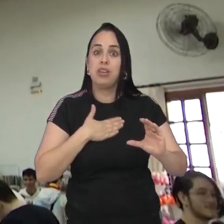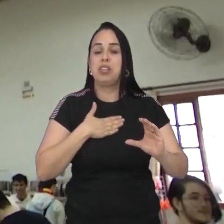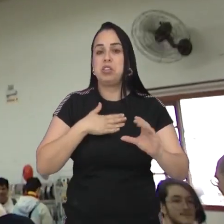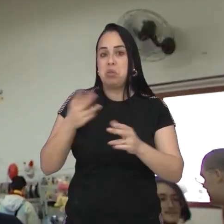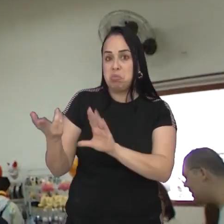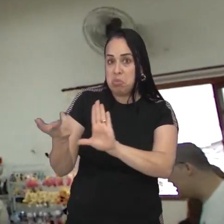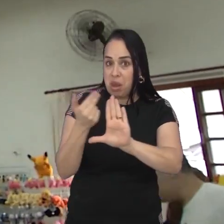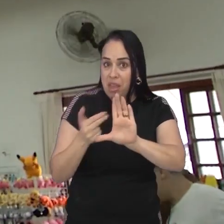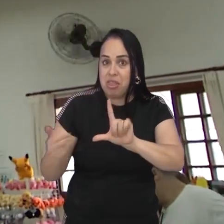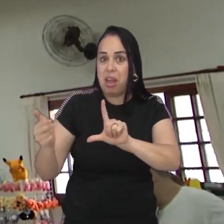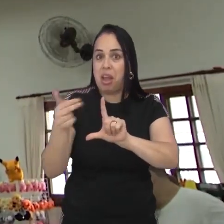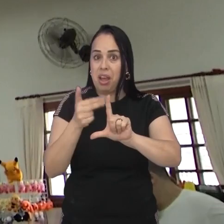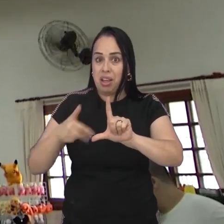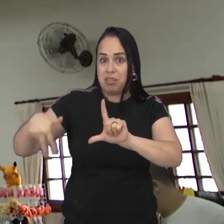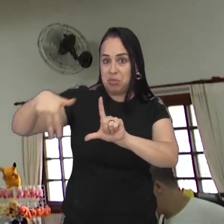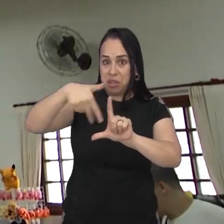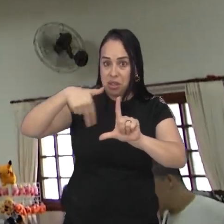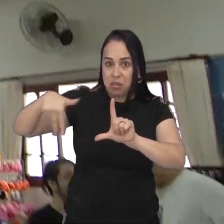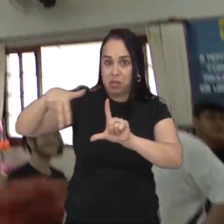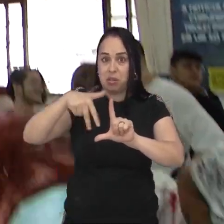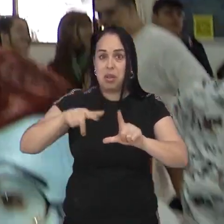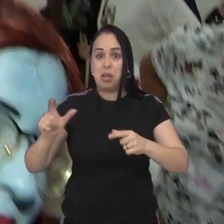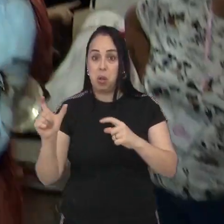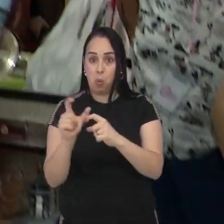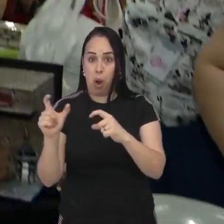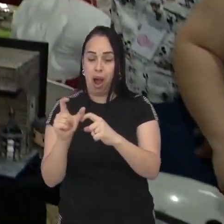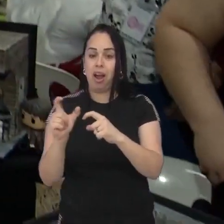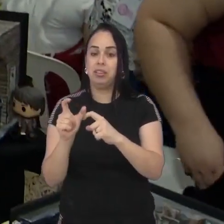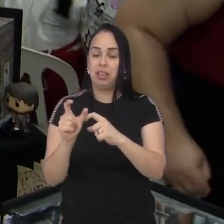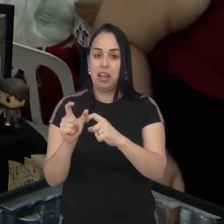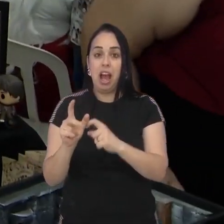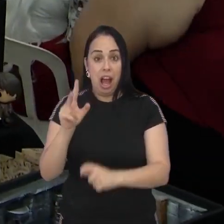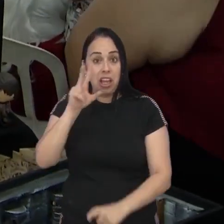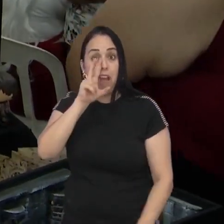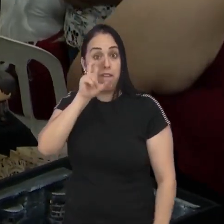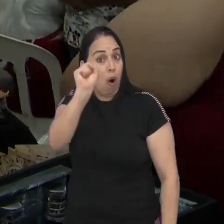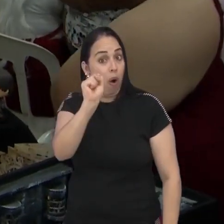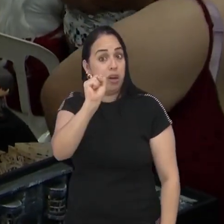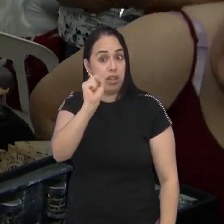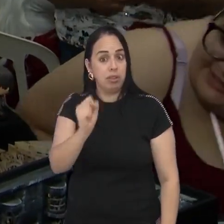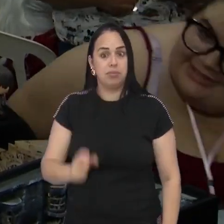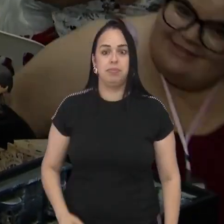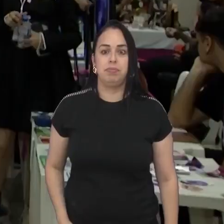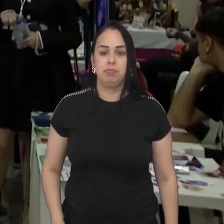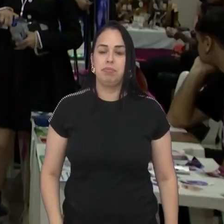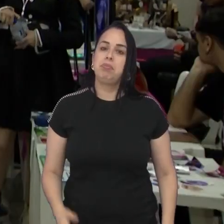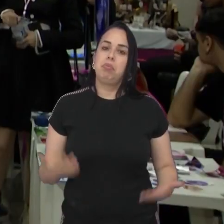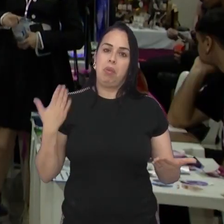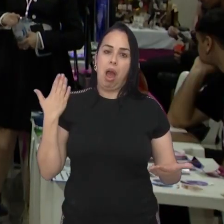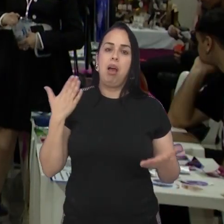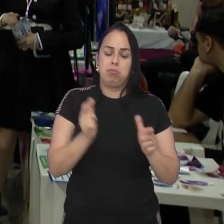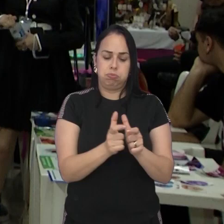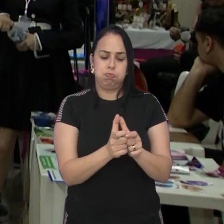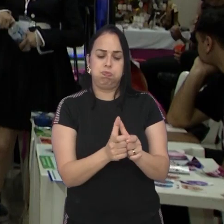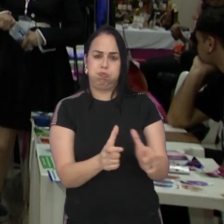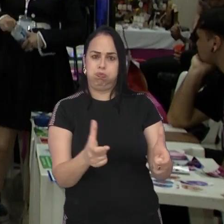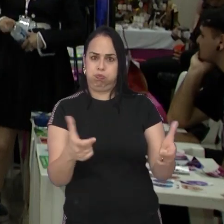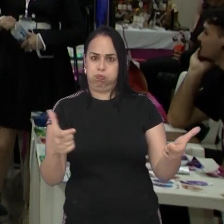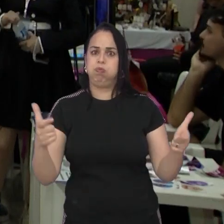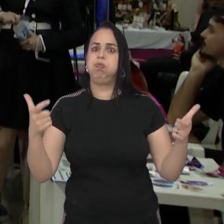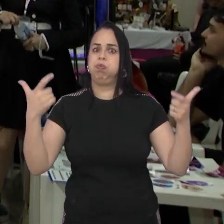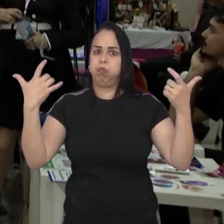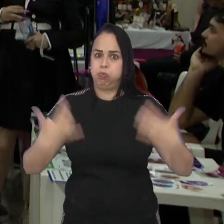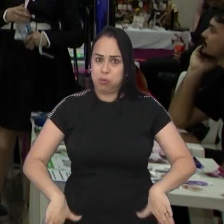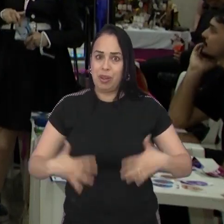de animes, games, quadrinhos, dentre outros elementos, é muito forte aqui. Teve uma crescente, bem